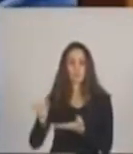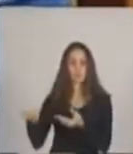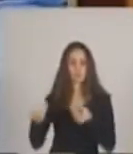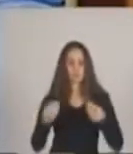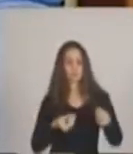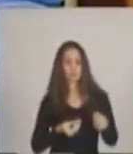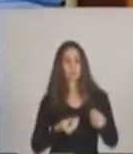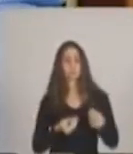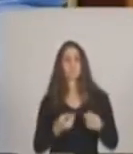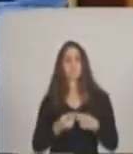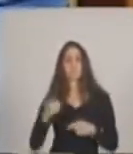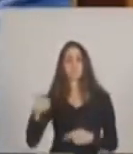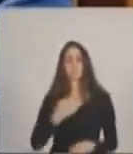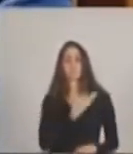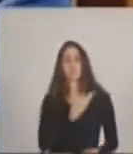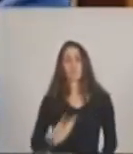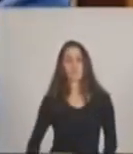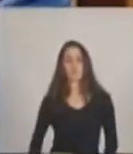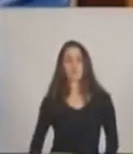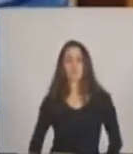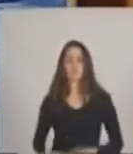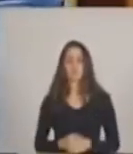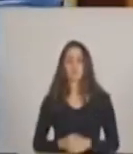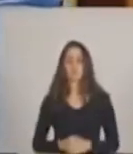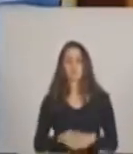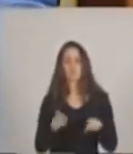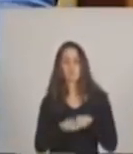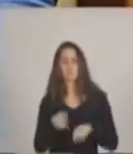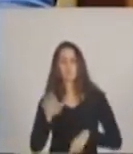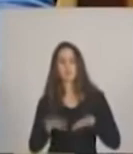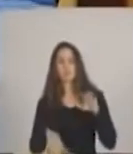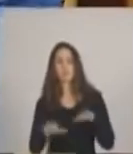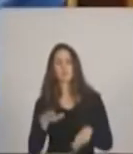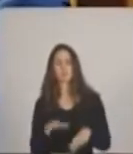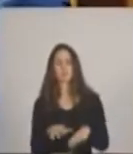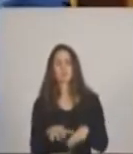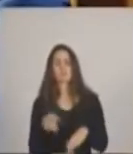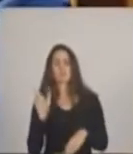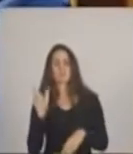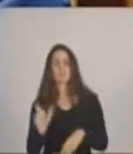do Estado também, em certo momento,